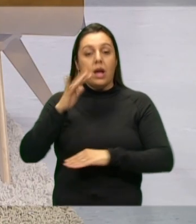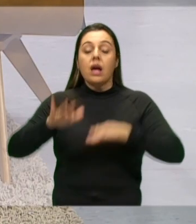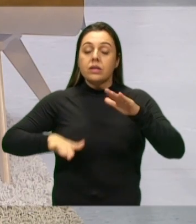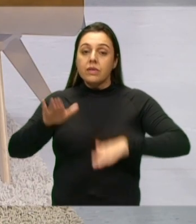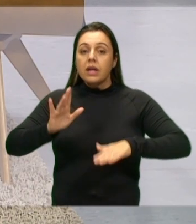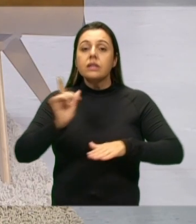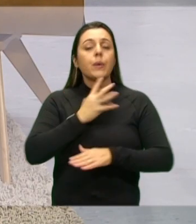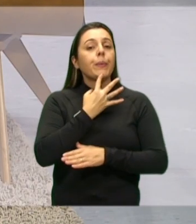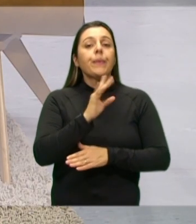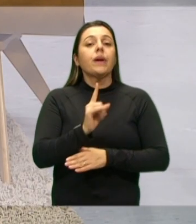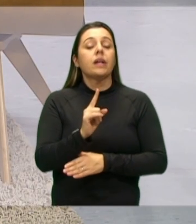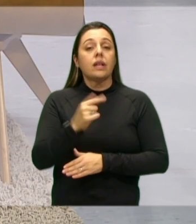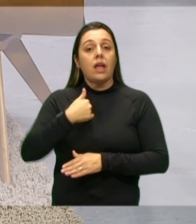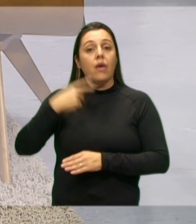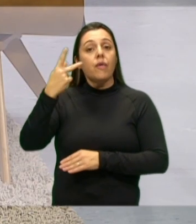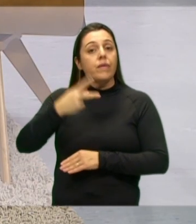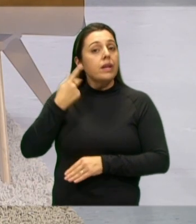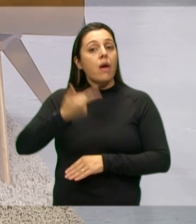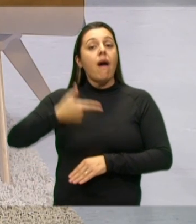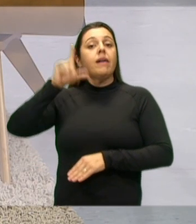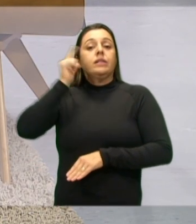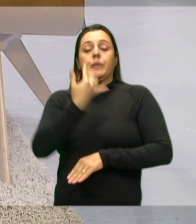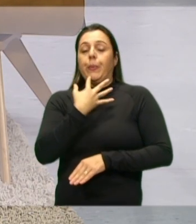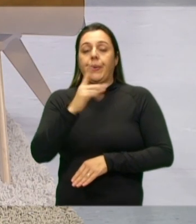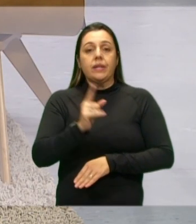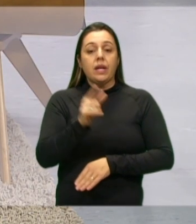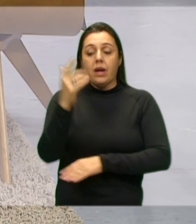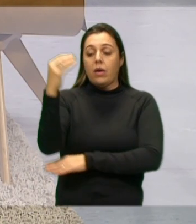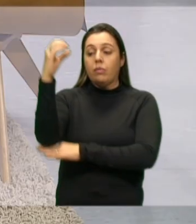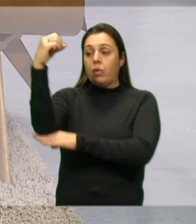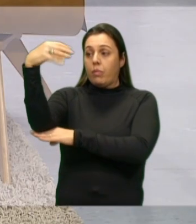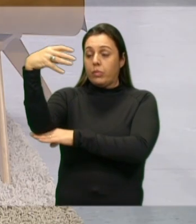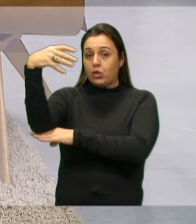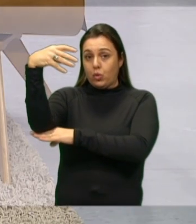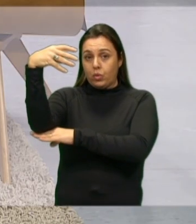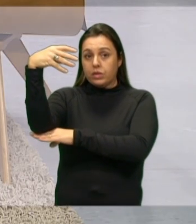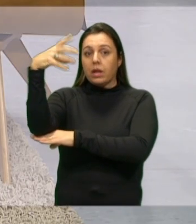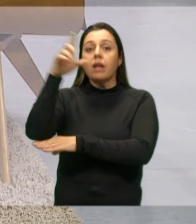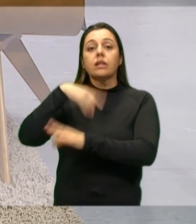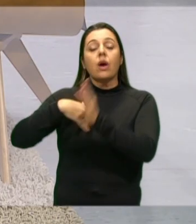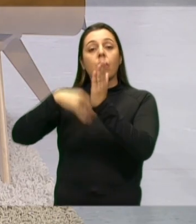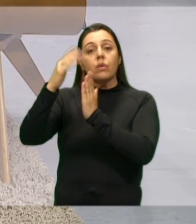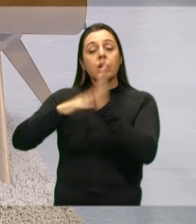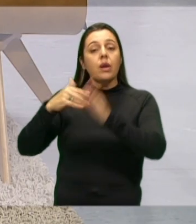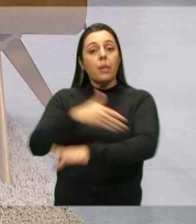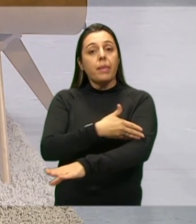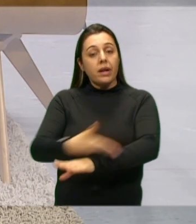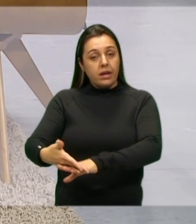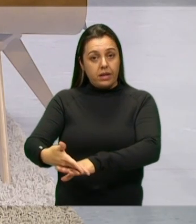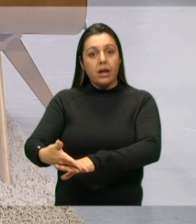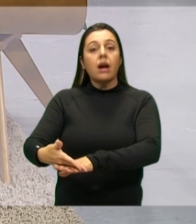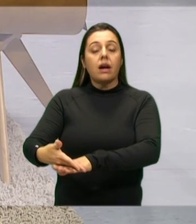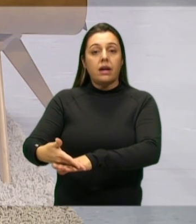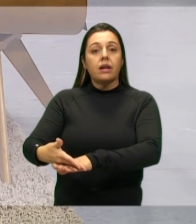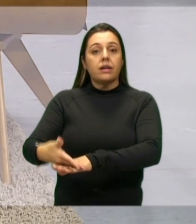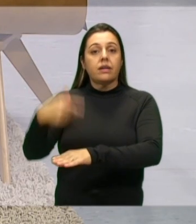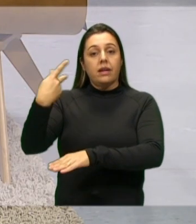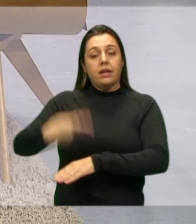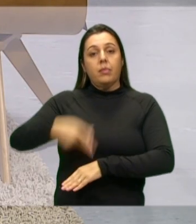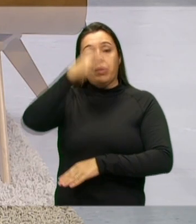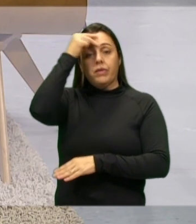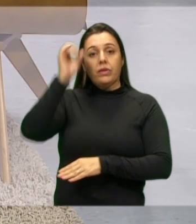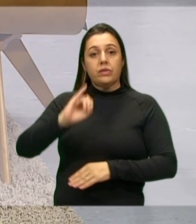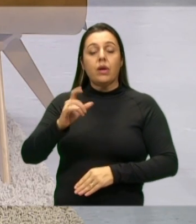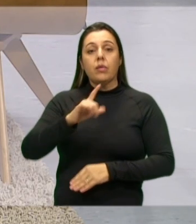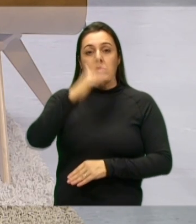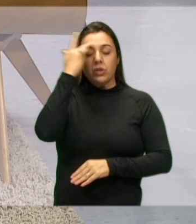muitas vezes até desconhecem, eu como vereador também não tinha esse conhecimento. Os postes em Itajaí hoje, eles são pintados de branco pela Prefeitura Municipal de Itajaí. E as